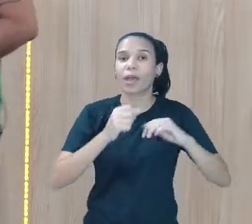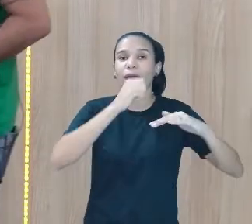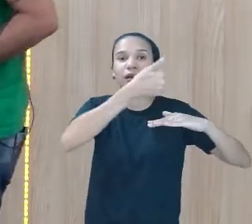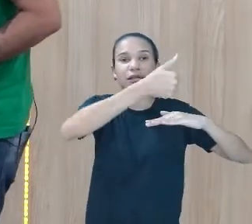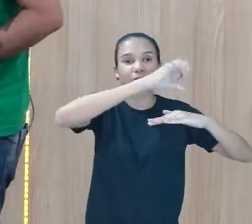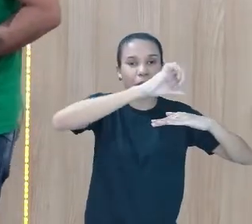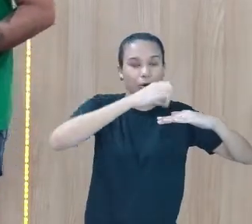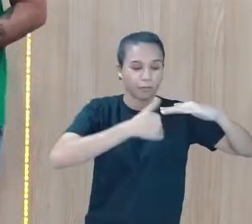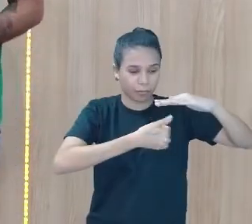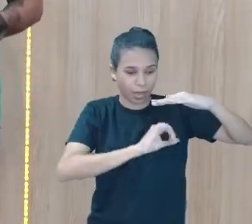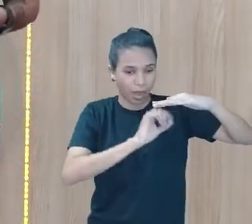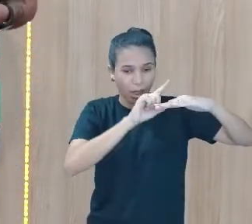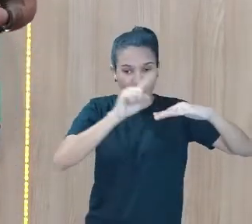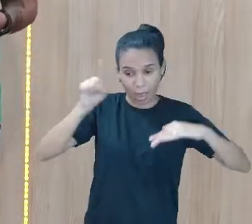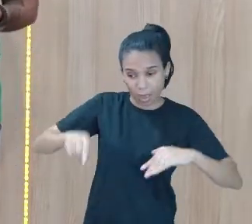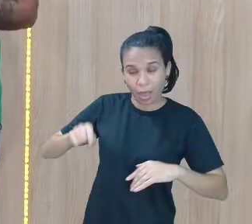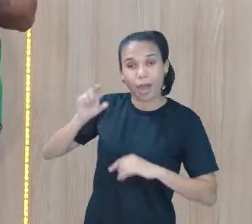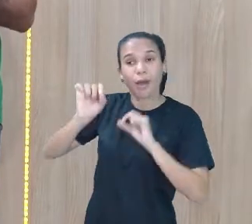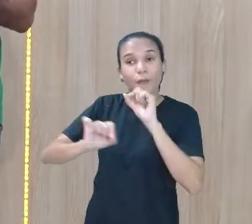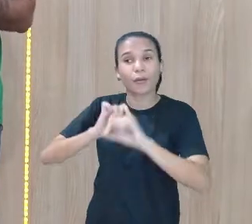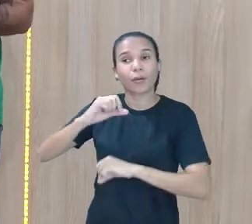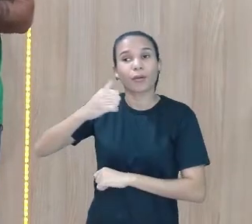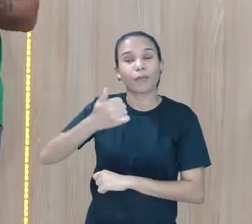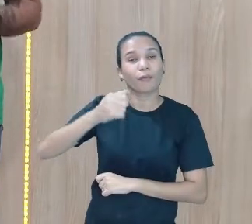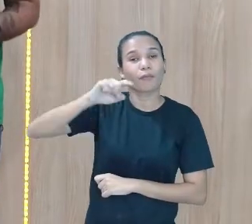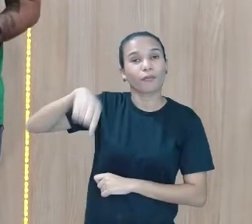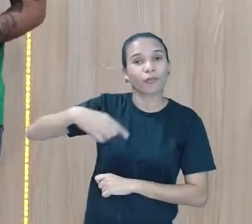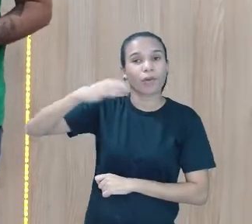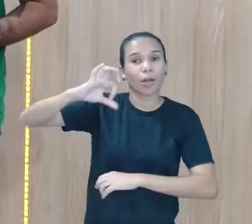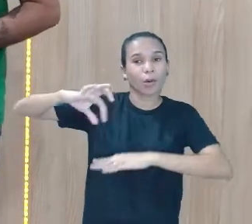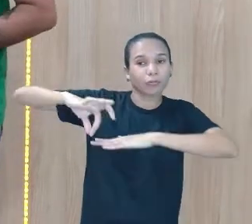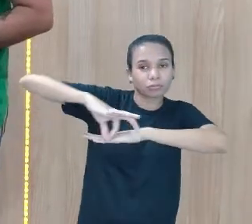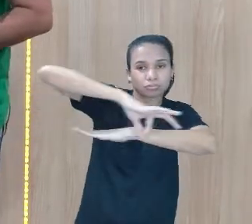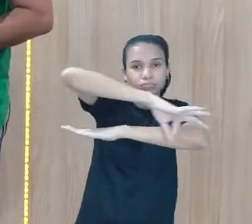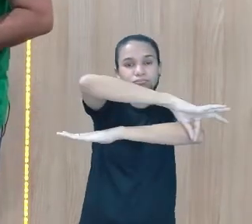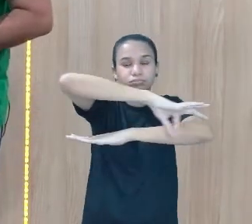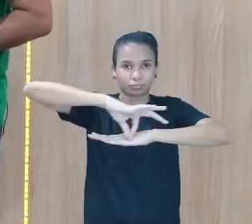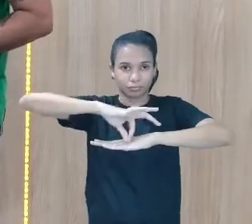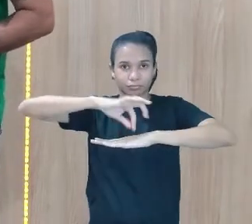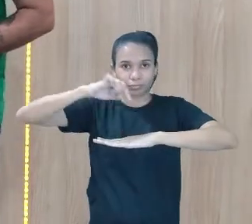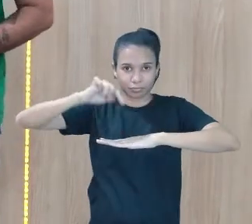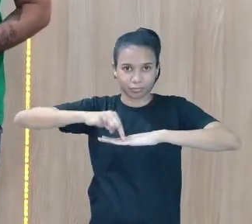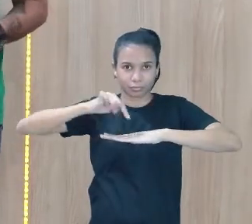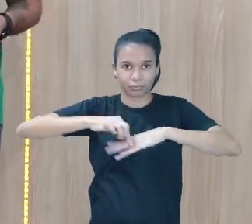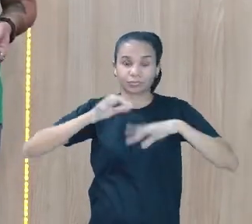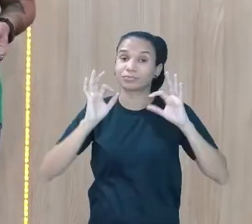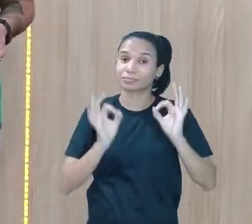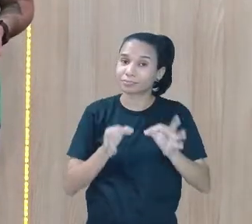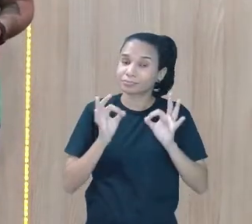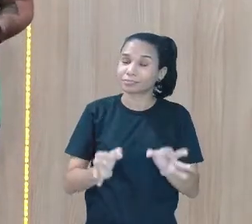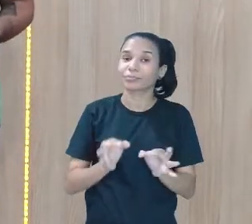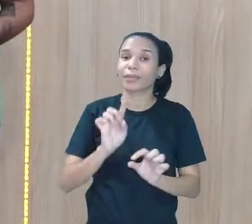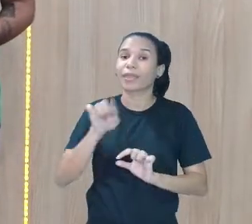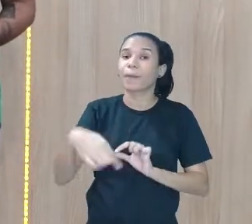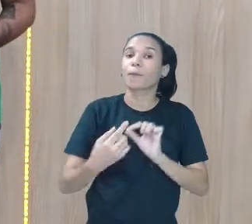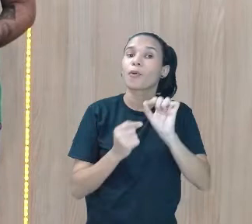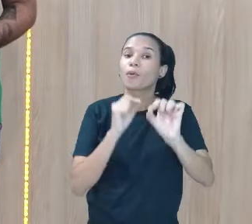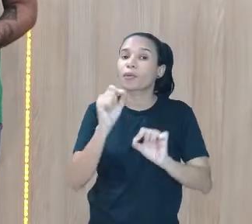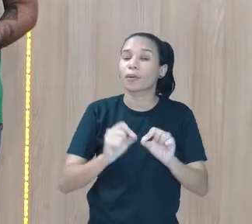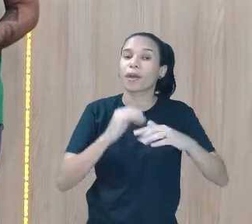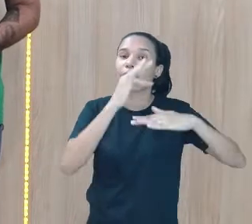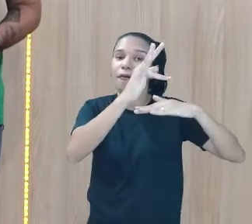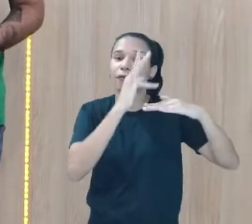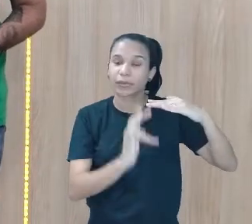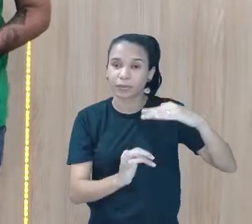sobre 10 é a representação do número na sua forma decimal 1,9. Consequentemente, a